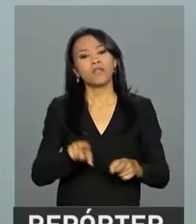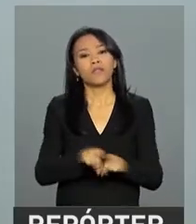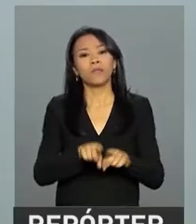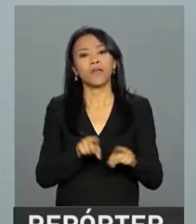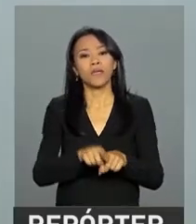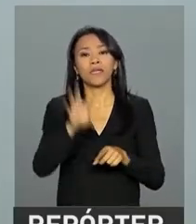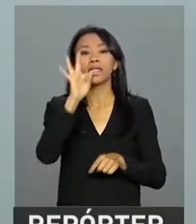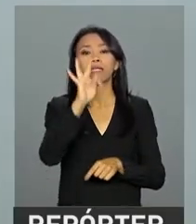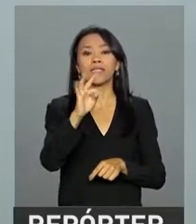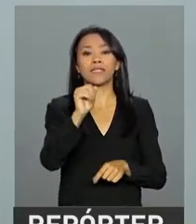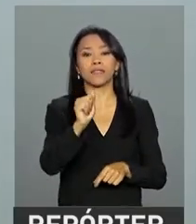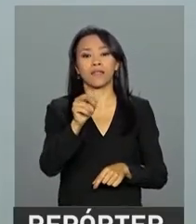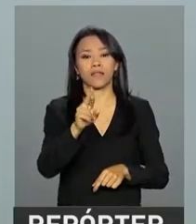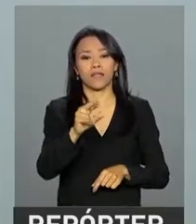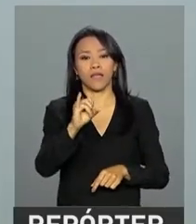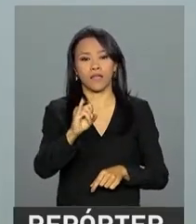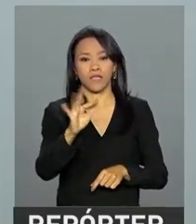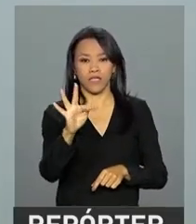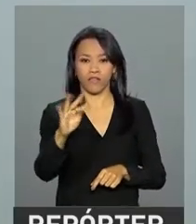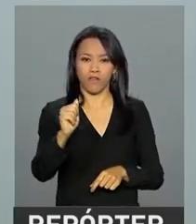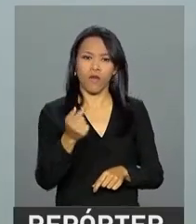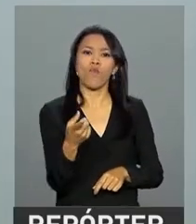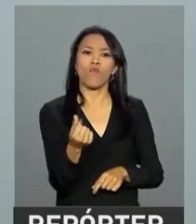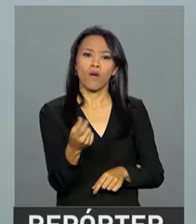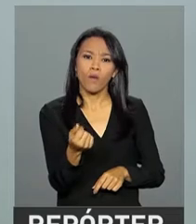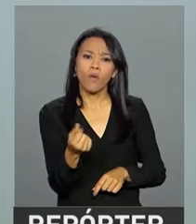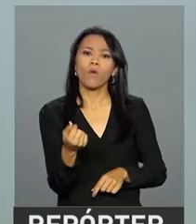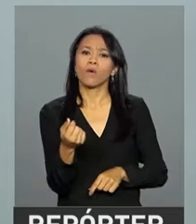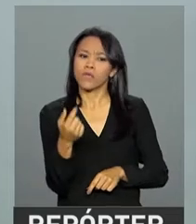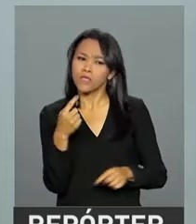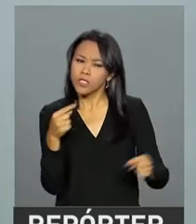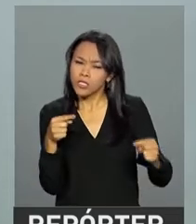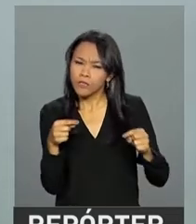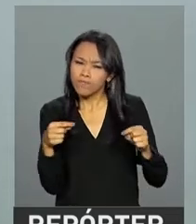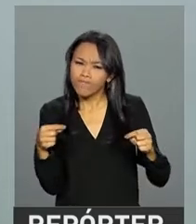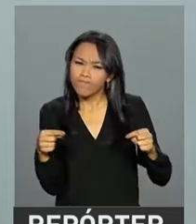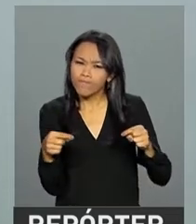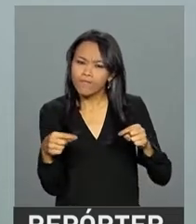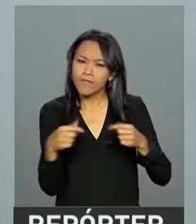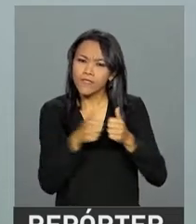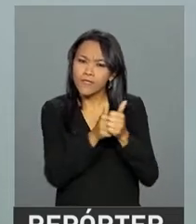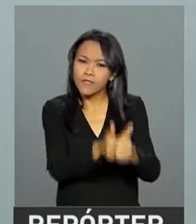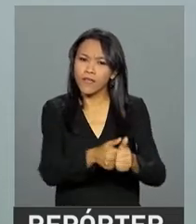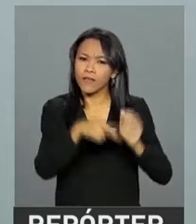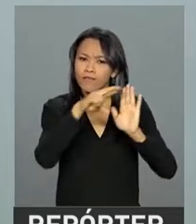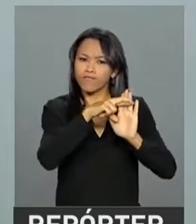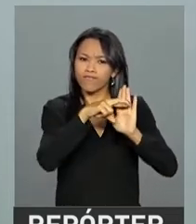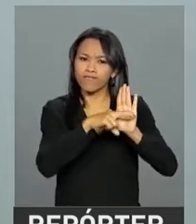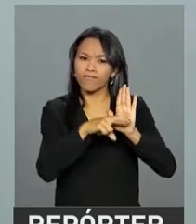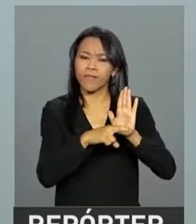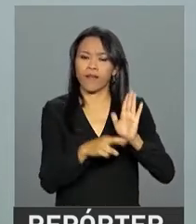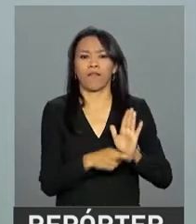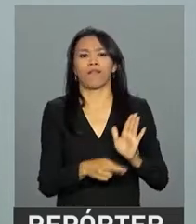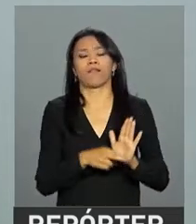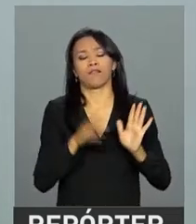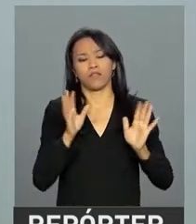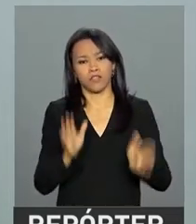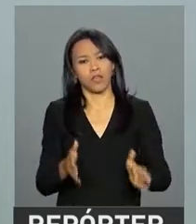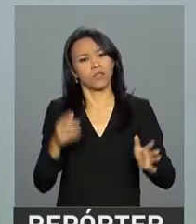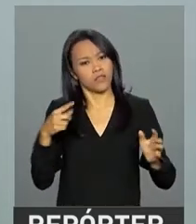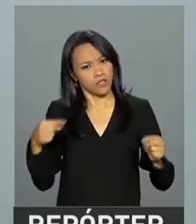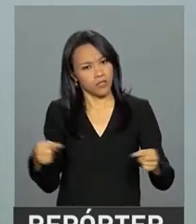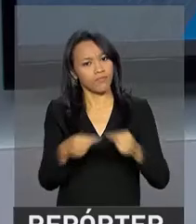correspondem a estudos e avaliações muito criteriosas e são consequentemente tarifas